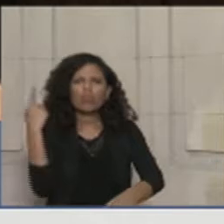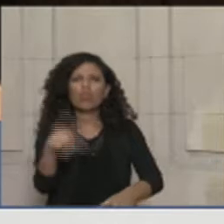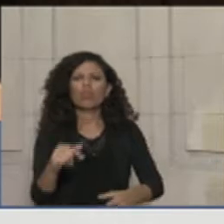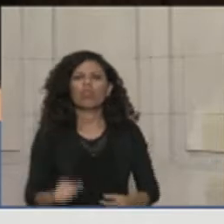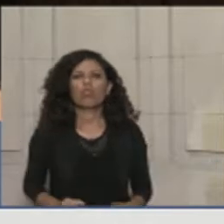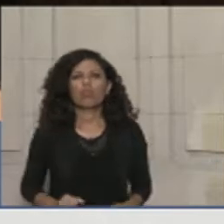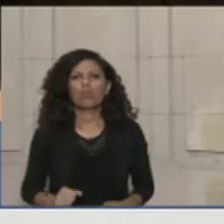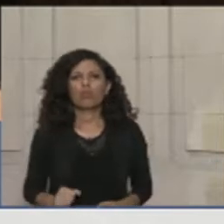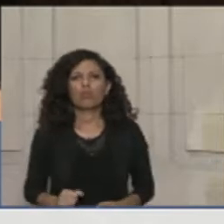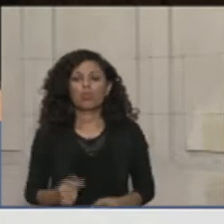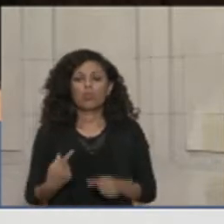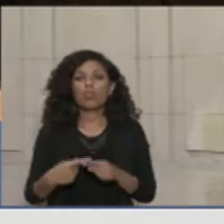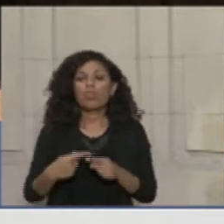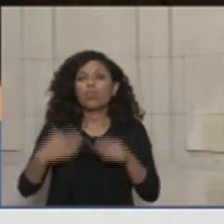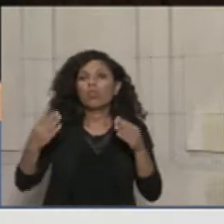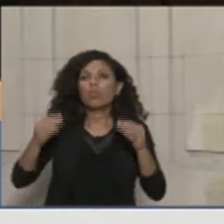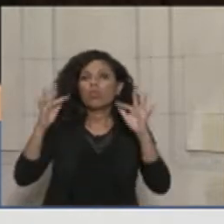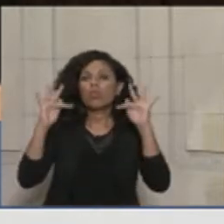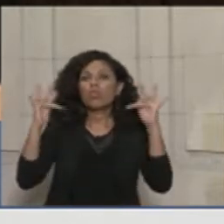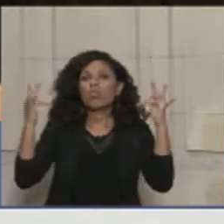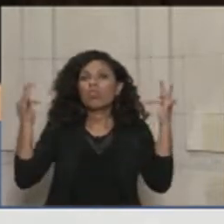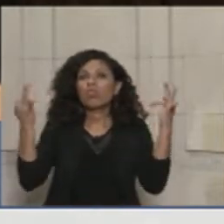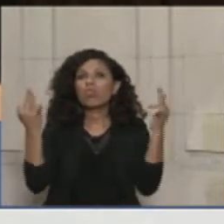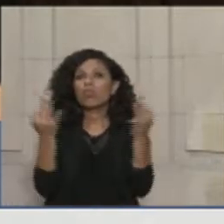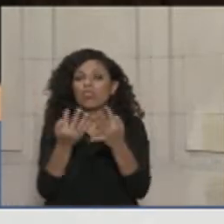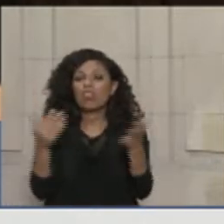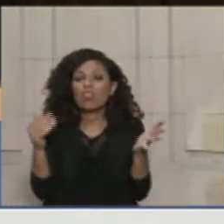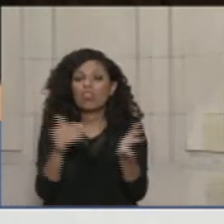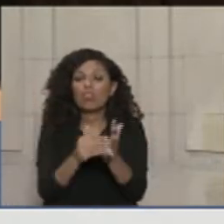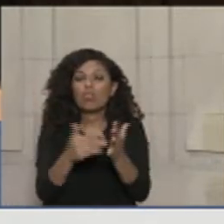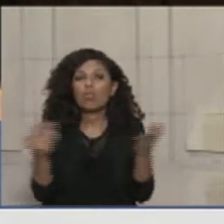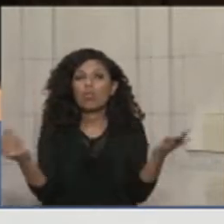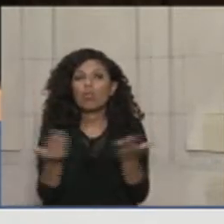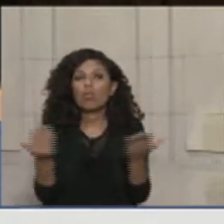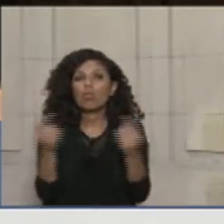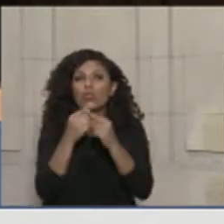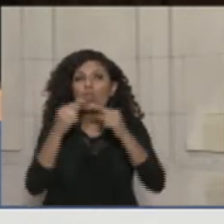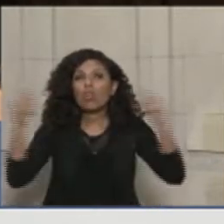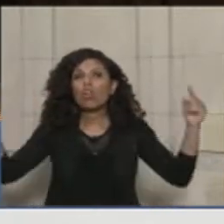tantas famílias que até hoje reclamam